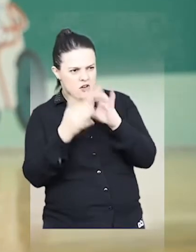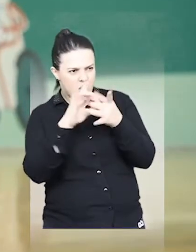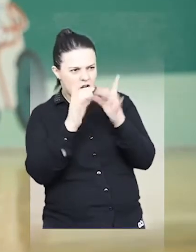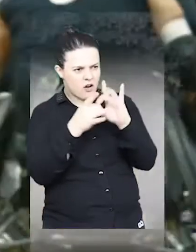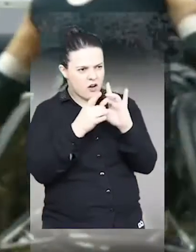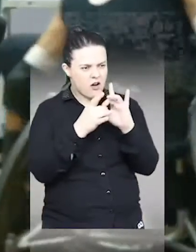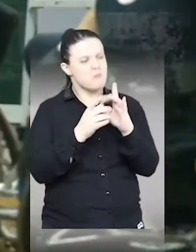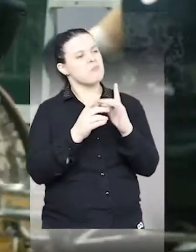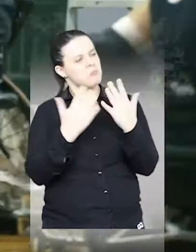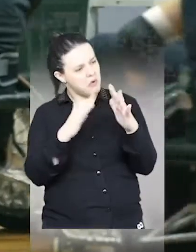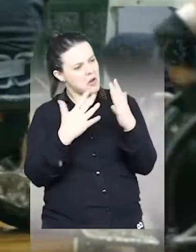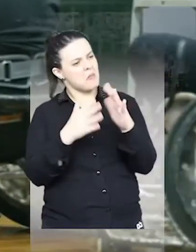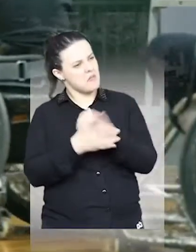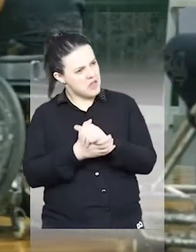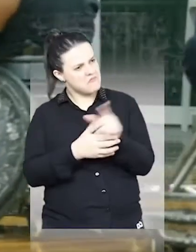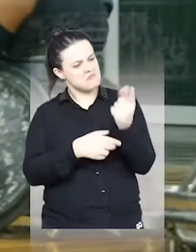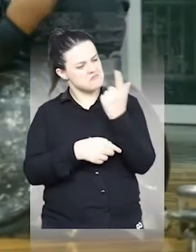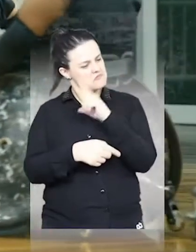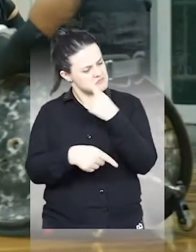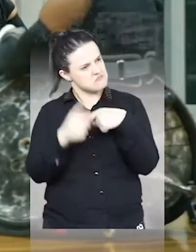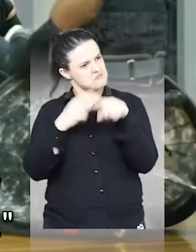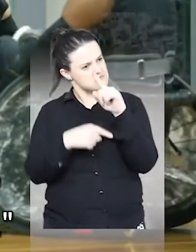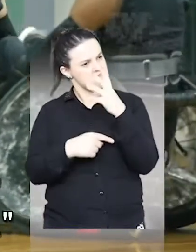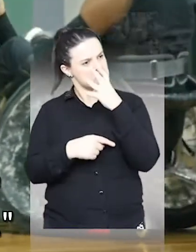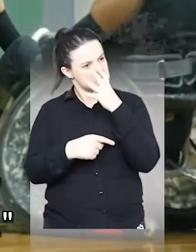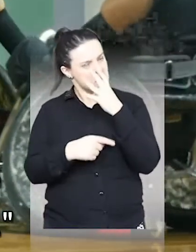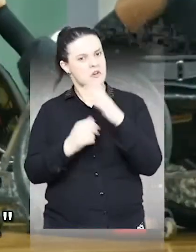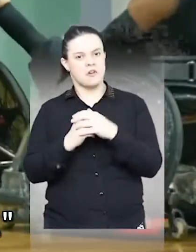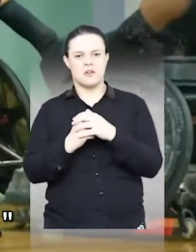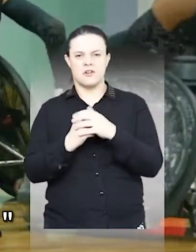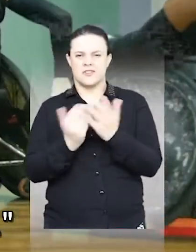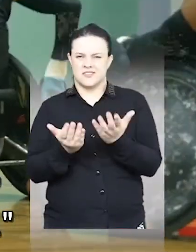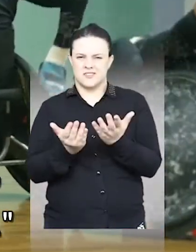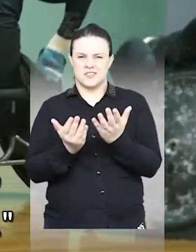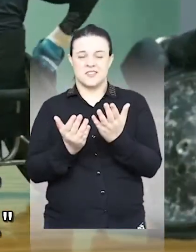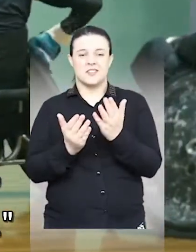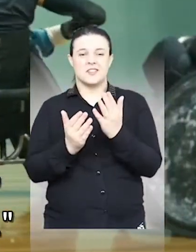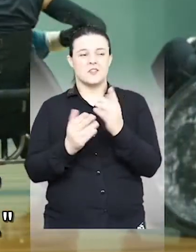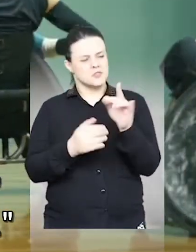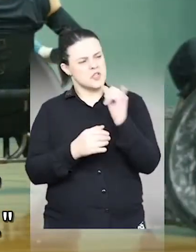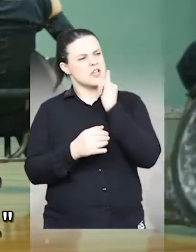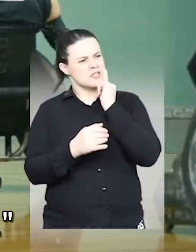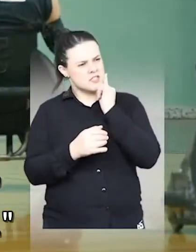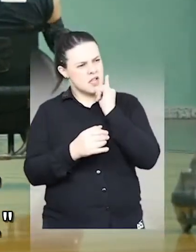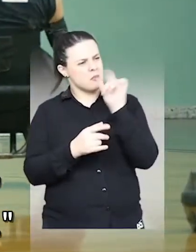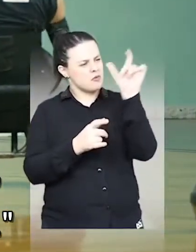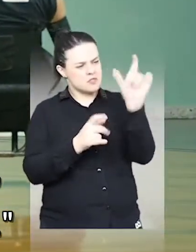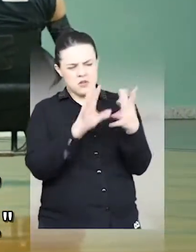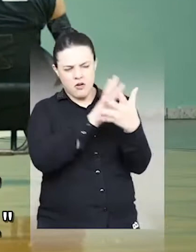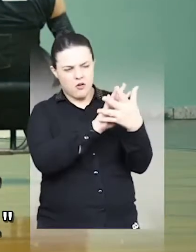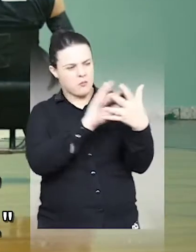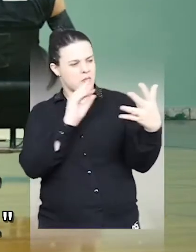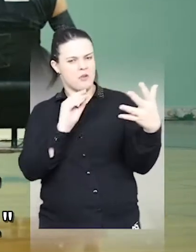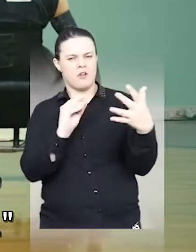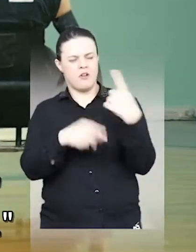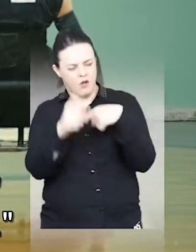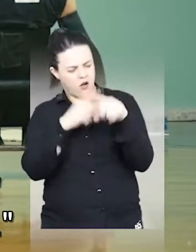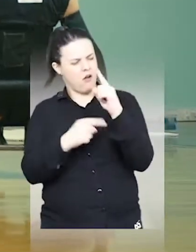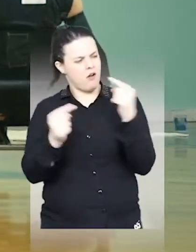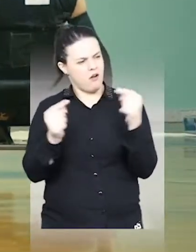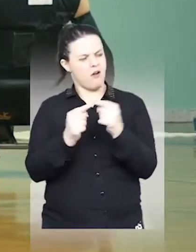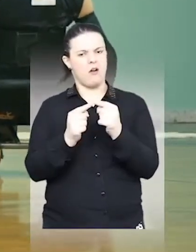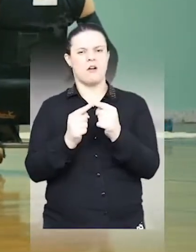assim, parabéns, né? Que bom que você saiu de casa, né? Você é um exemplo de superação, sabe?